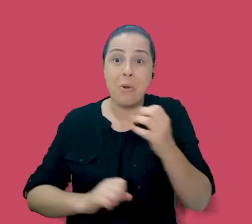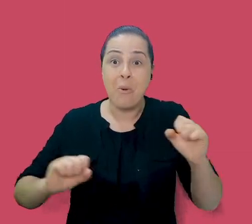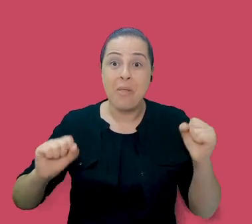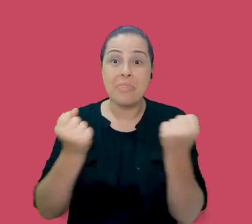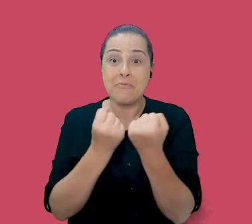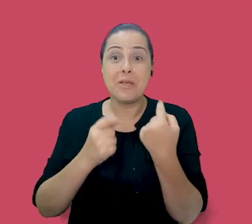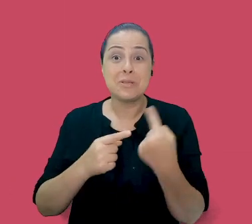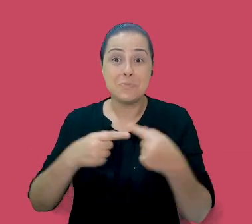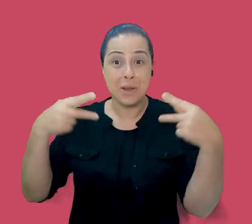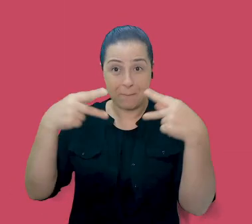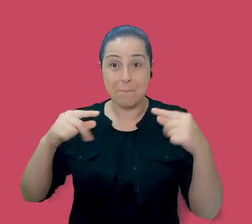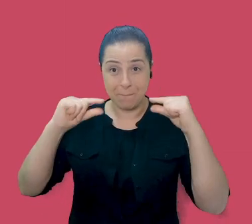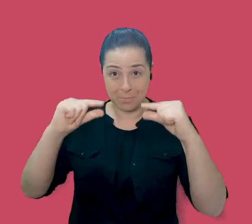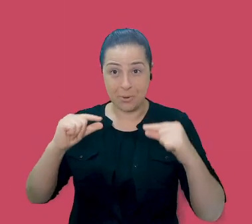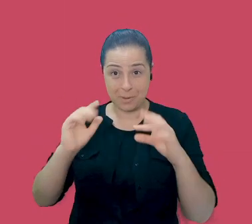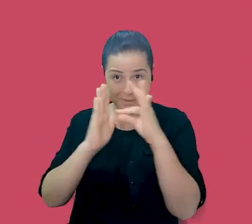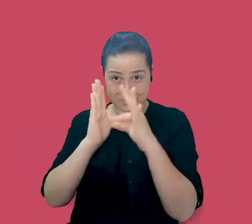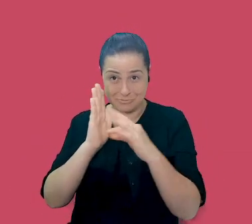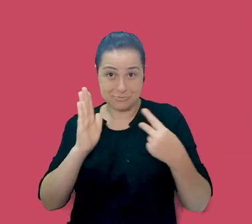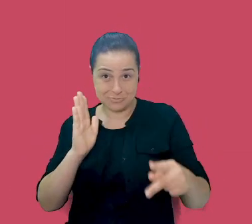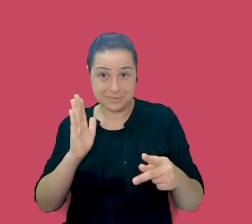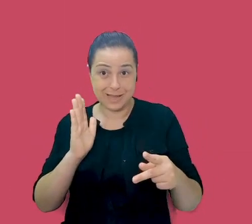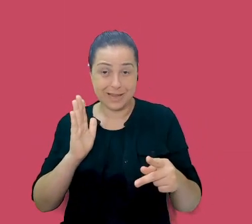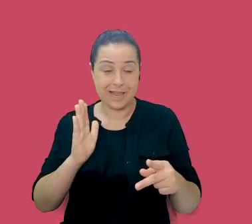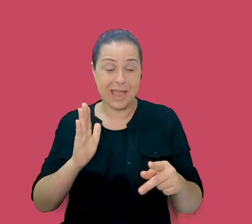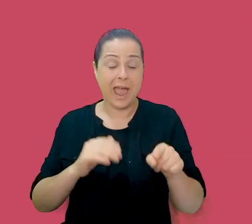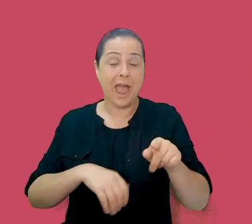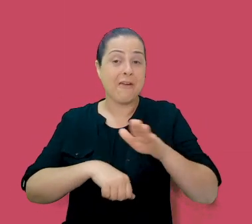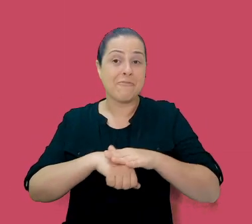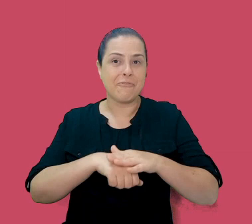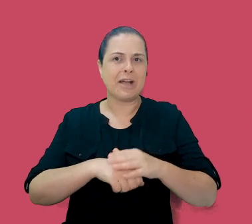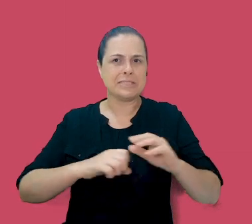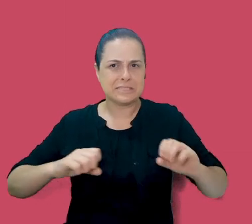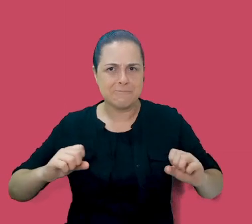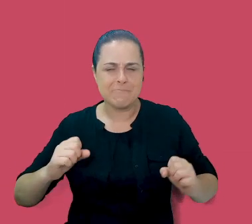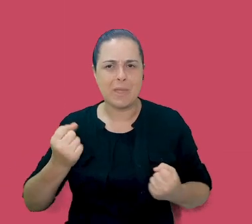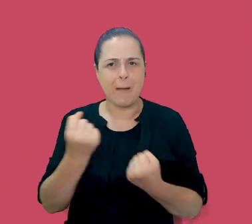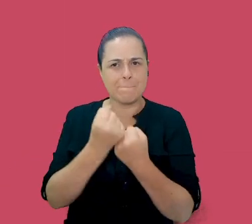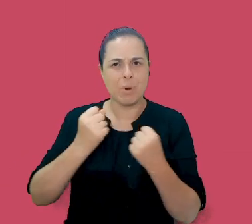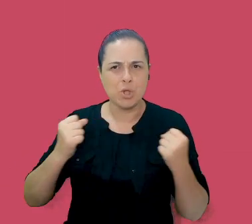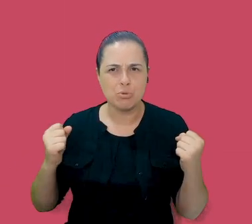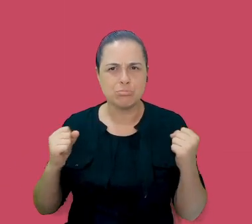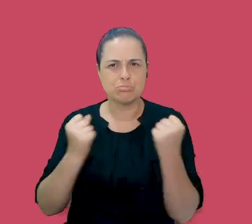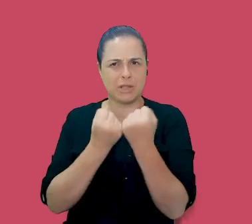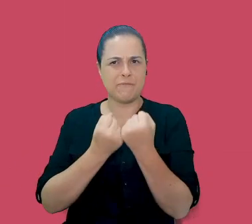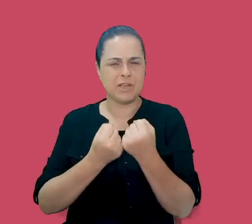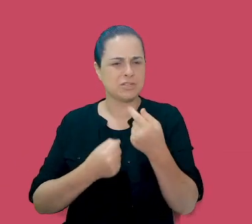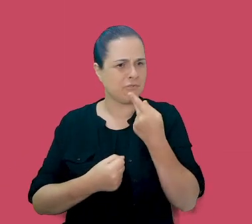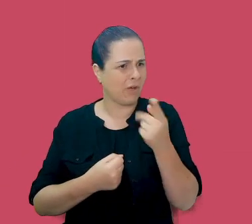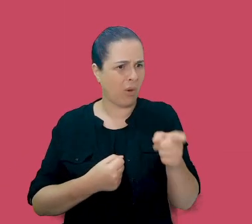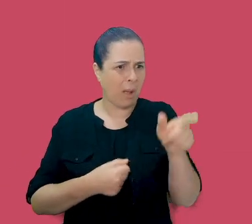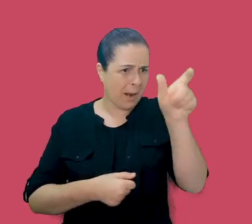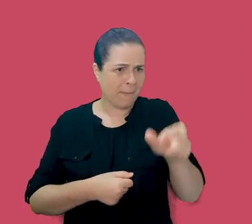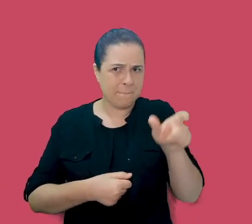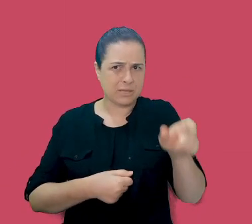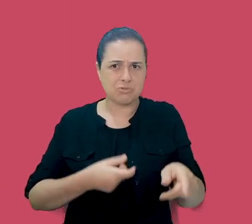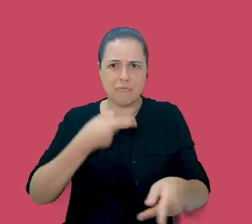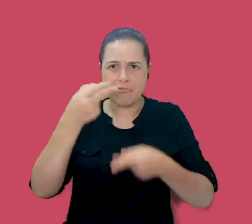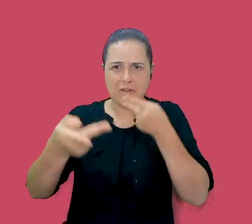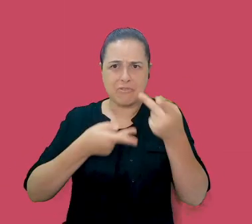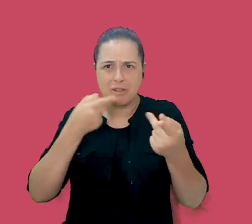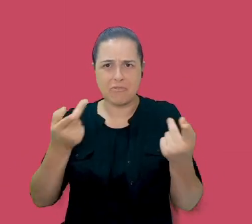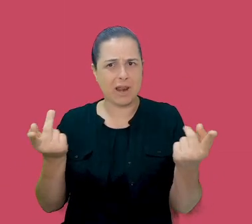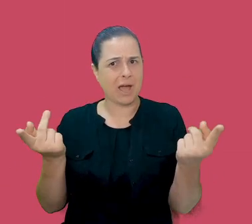para defender ele próprio. Não sei se vocês viram. Ele fala assim: olha, realmente ao contrário das coisas que estão sendo faladas aí, não sei o que. E então ele